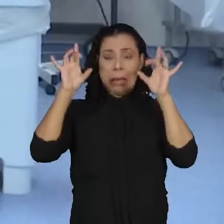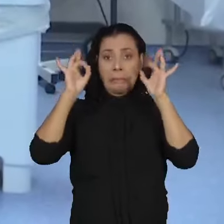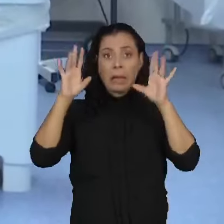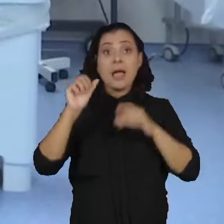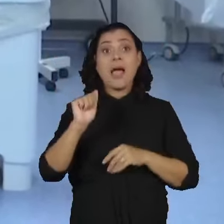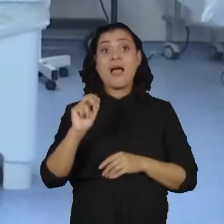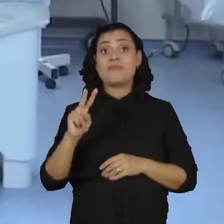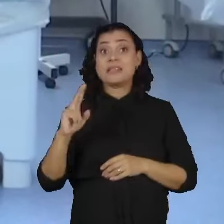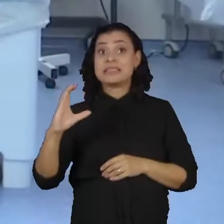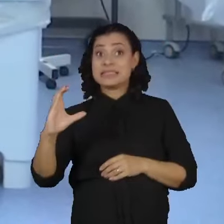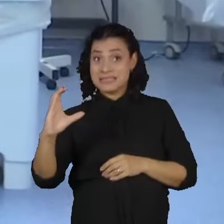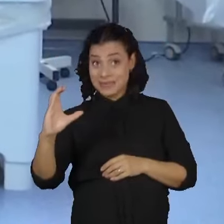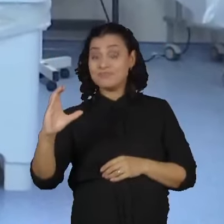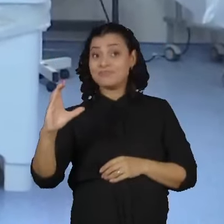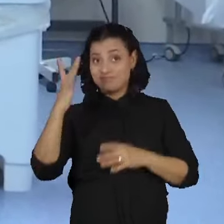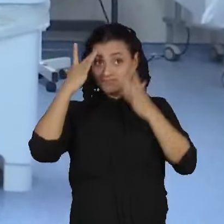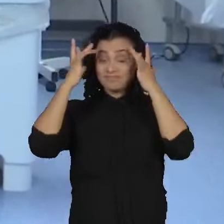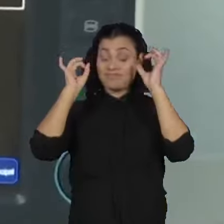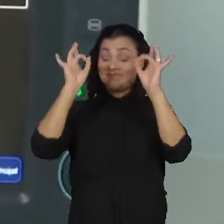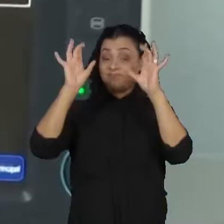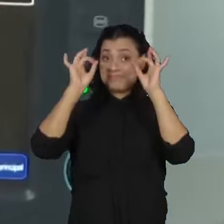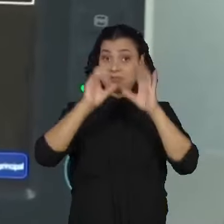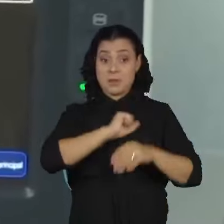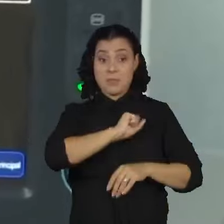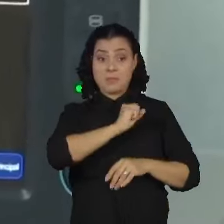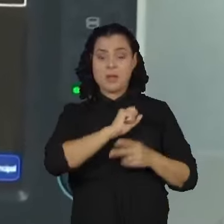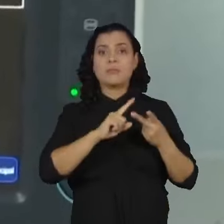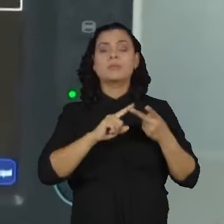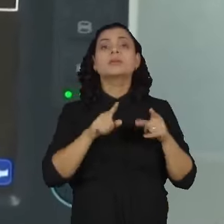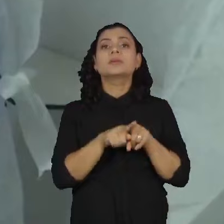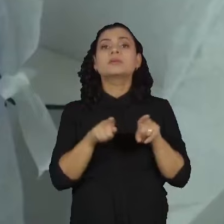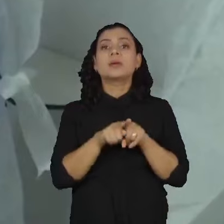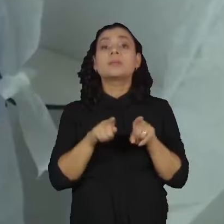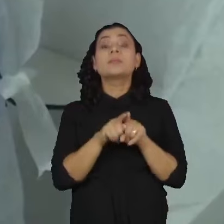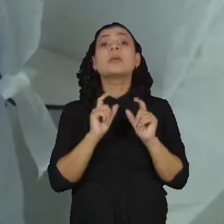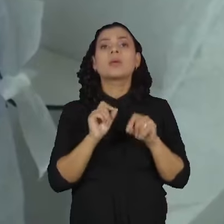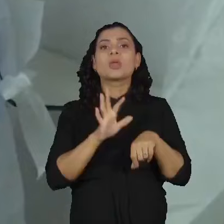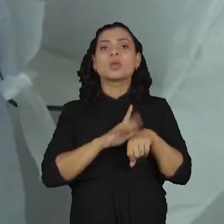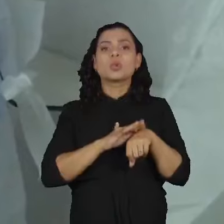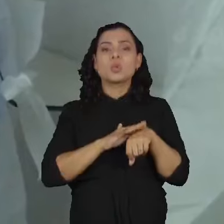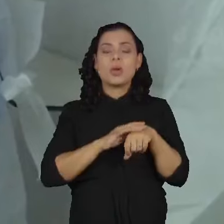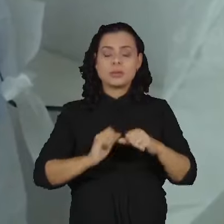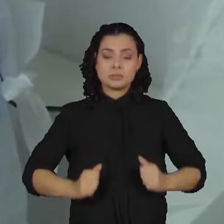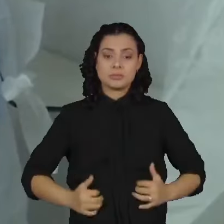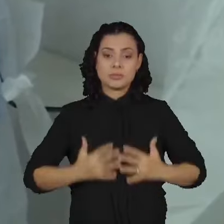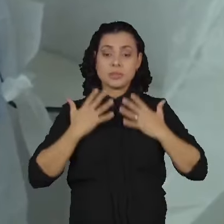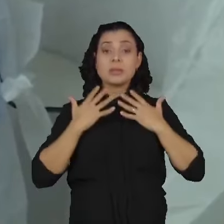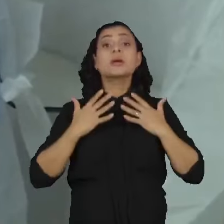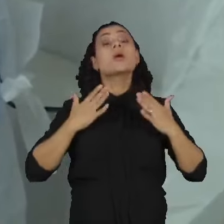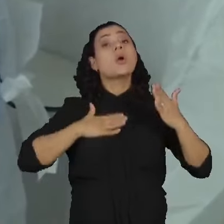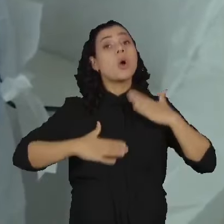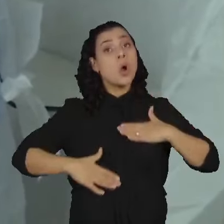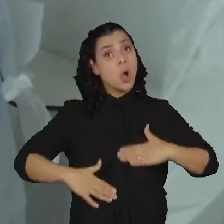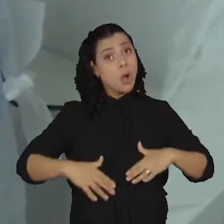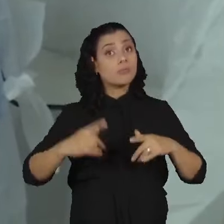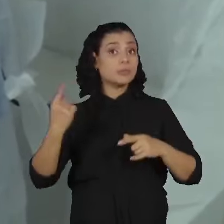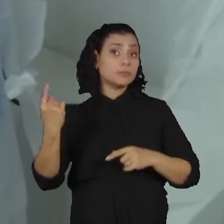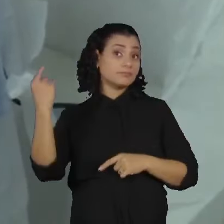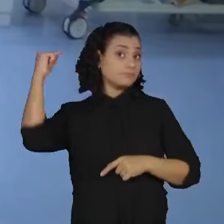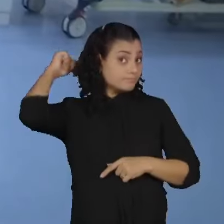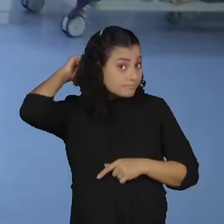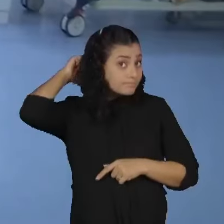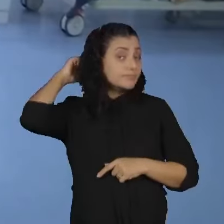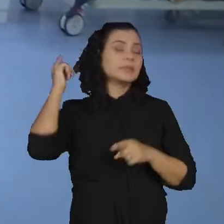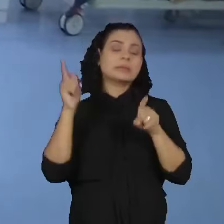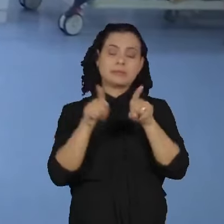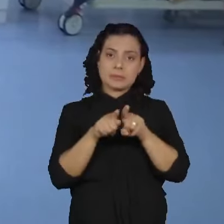AVC ou acidente vascular cerebral, esclerose múltipla e doenças infecciosas do sistema nervoso central